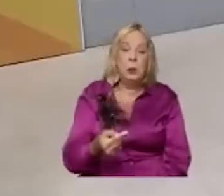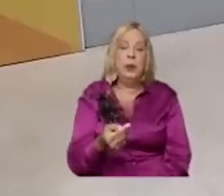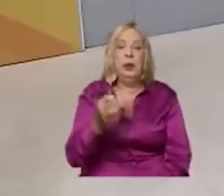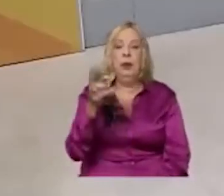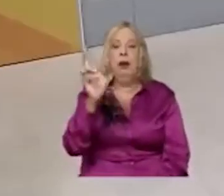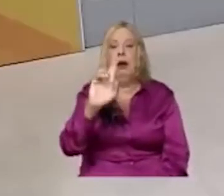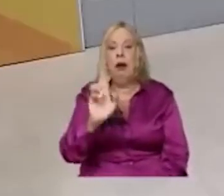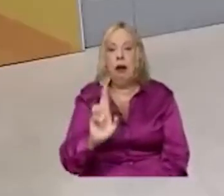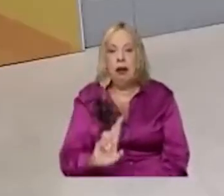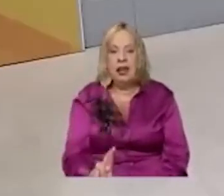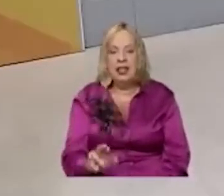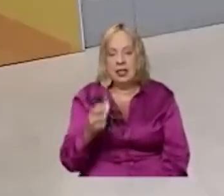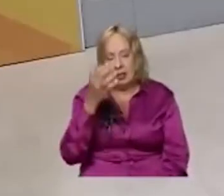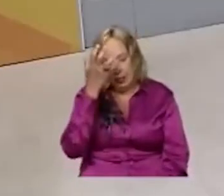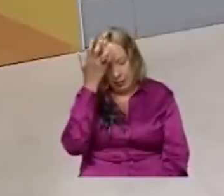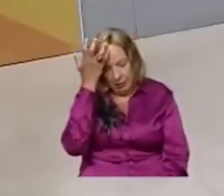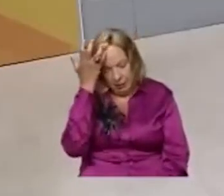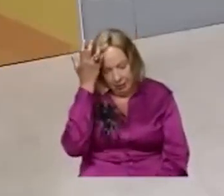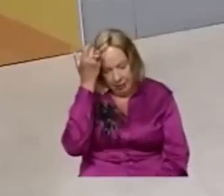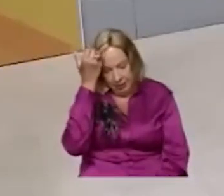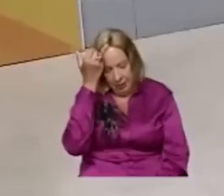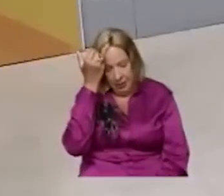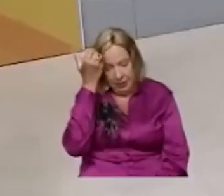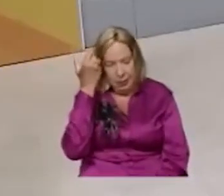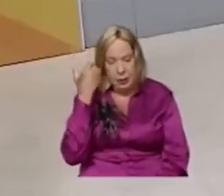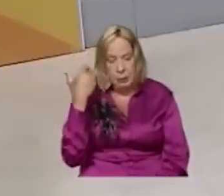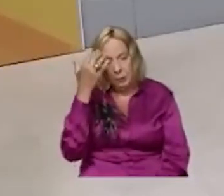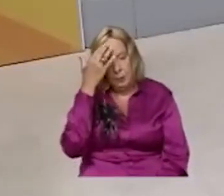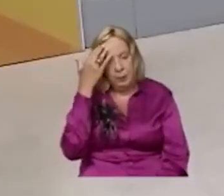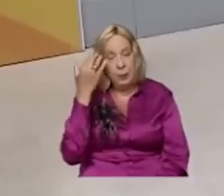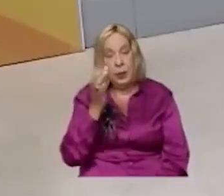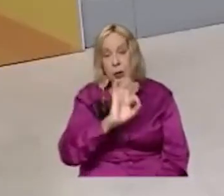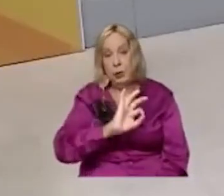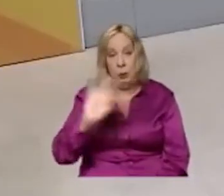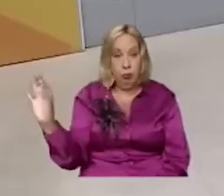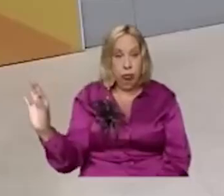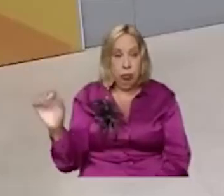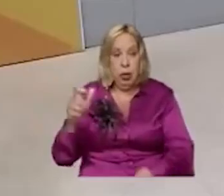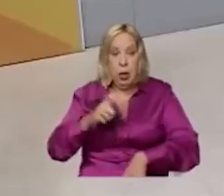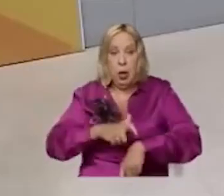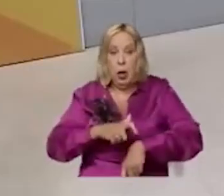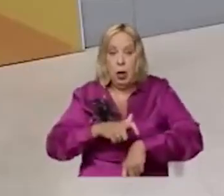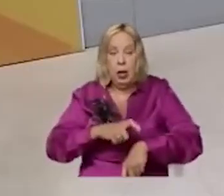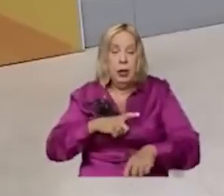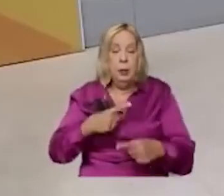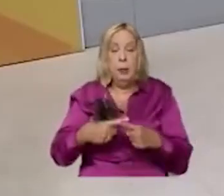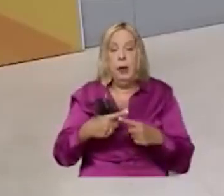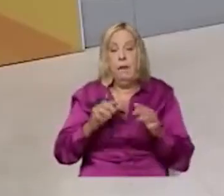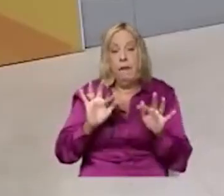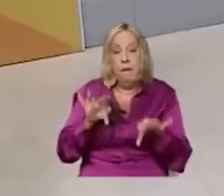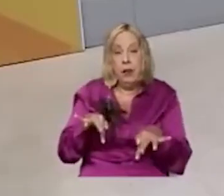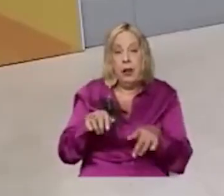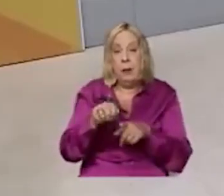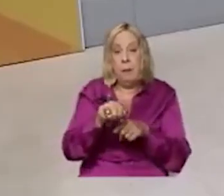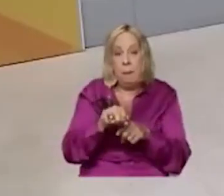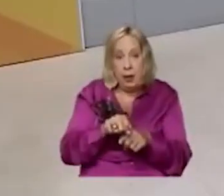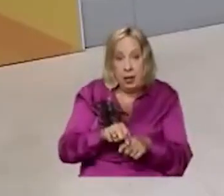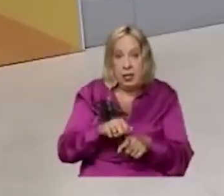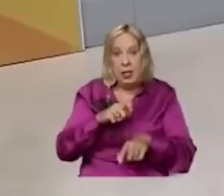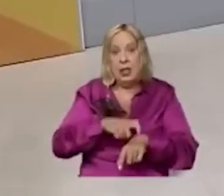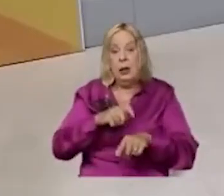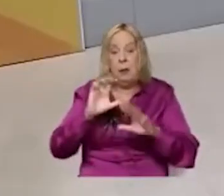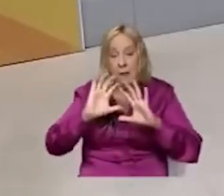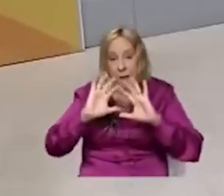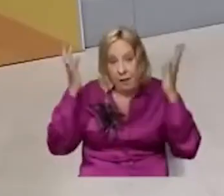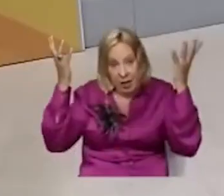gente. 5 mil reais que vem assim numa excelente hora, porque fim de mês, é tempo de